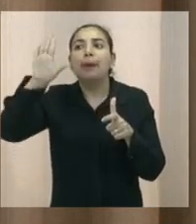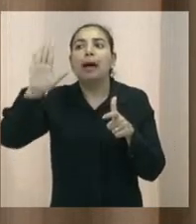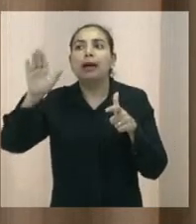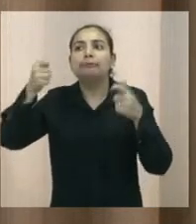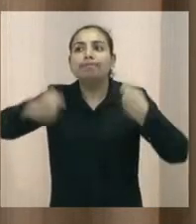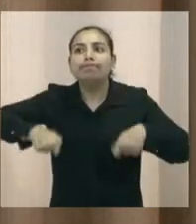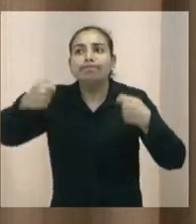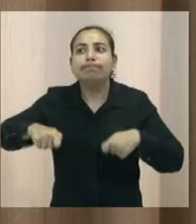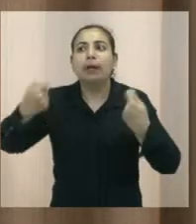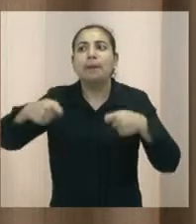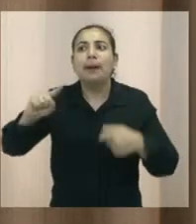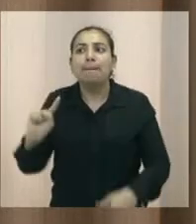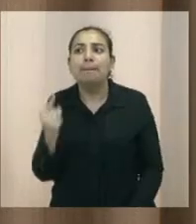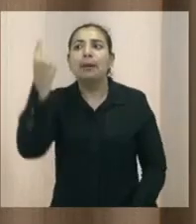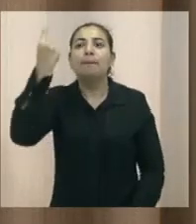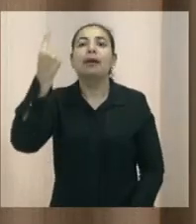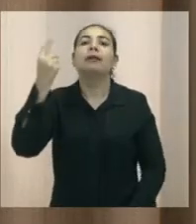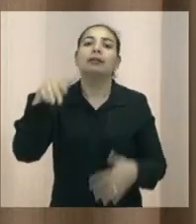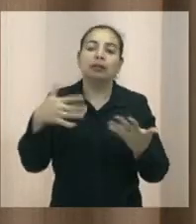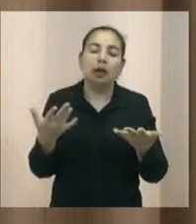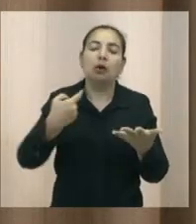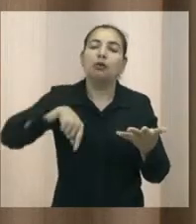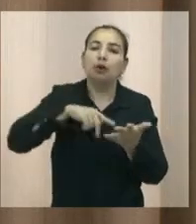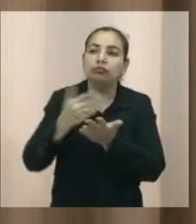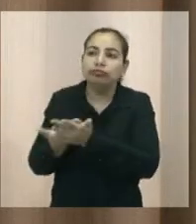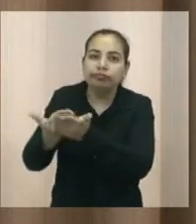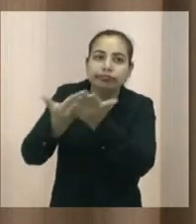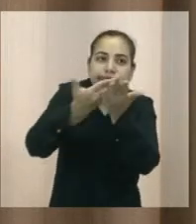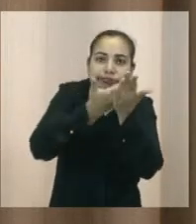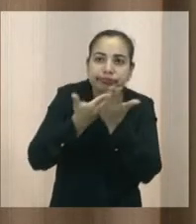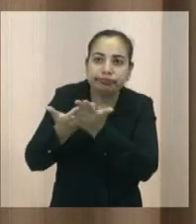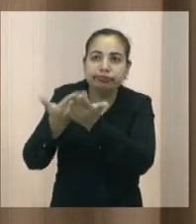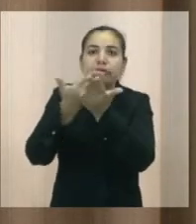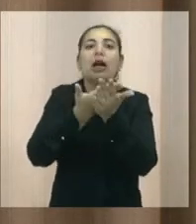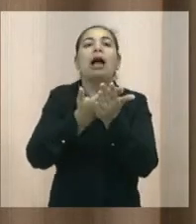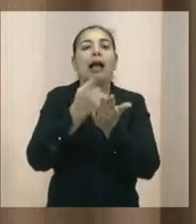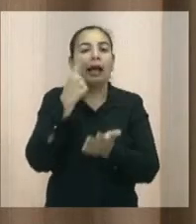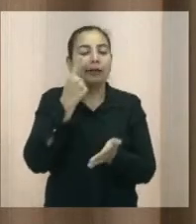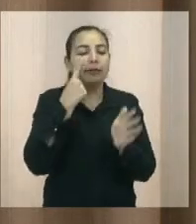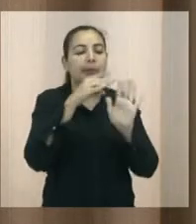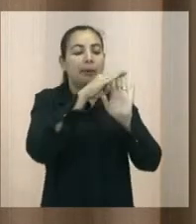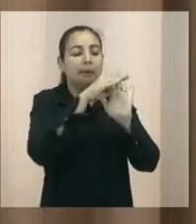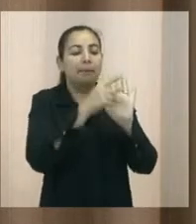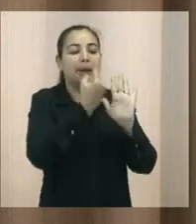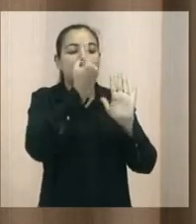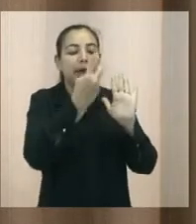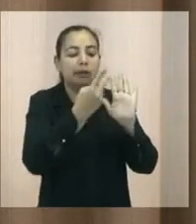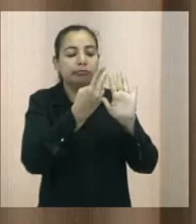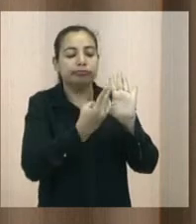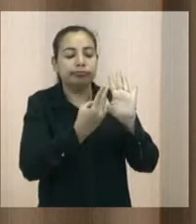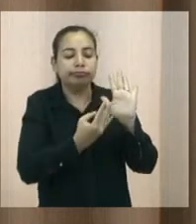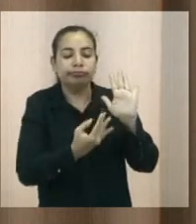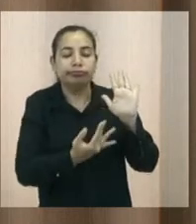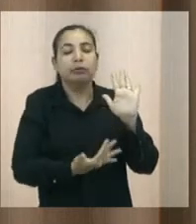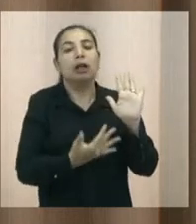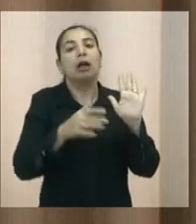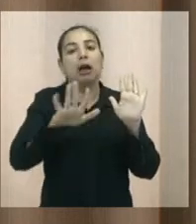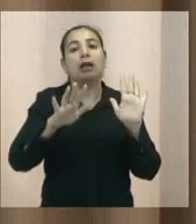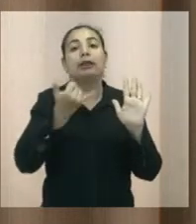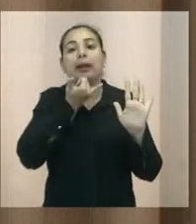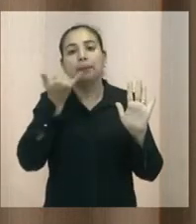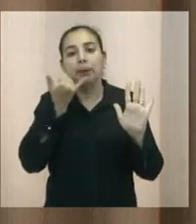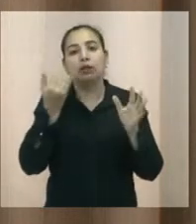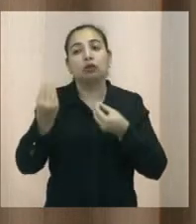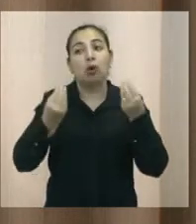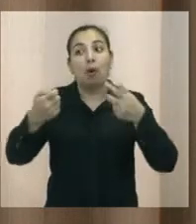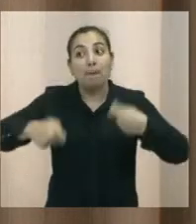chegar primeiro. Então, a gente faz todo esse levantamento, né, pelo ARINS, que é a nossa assessoria de relacionamento institucional, faz todo esse levantamento